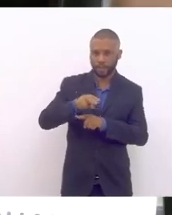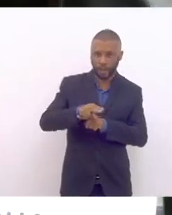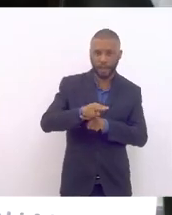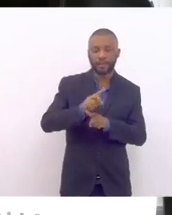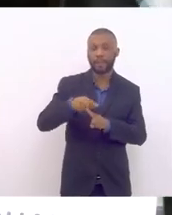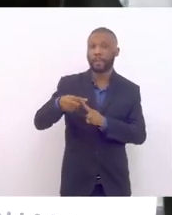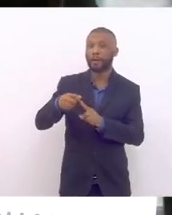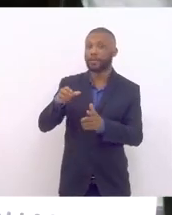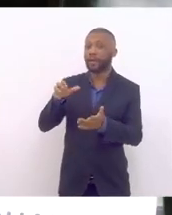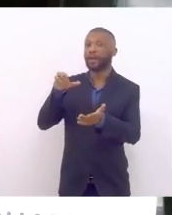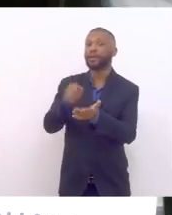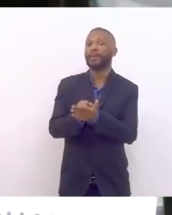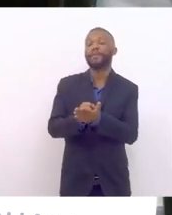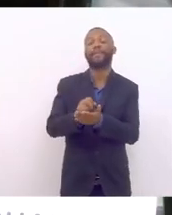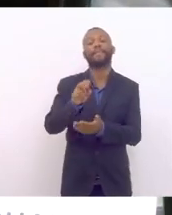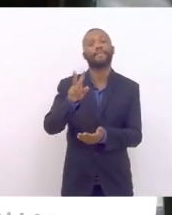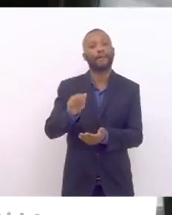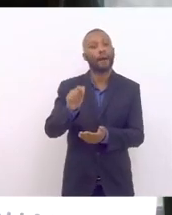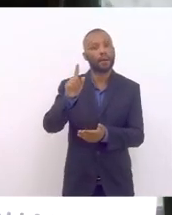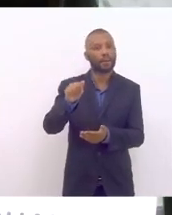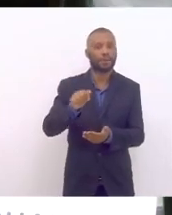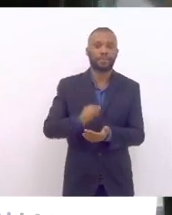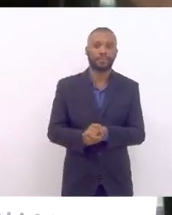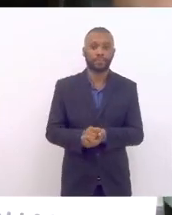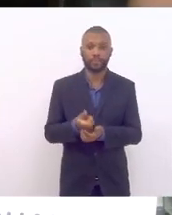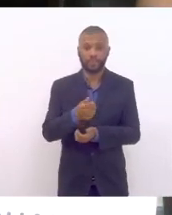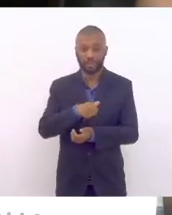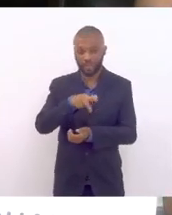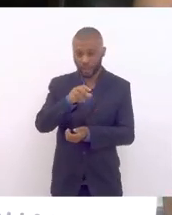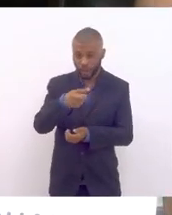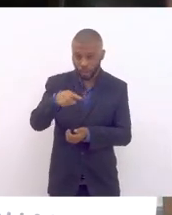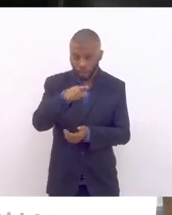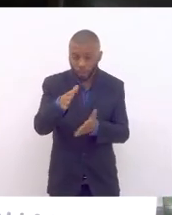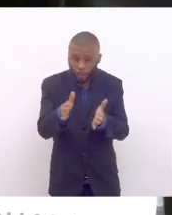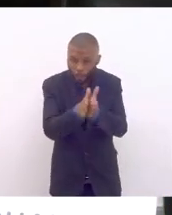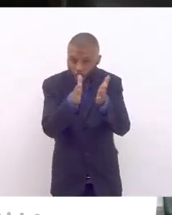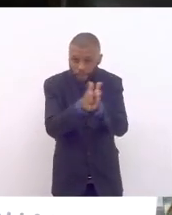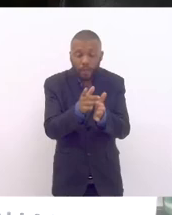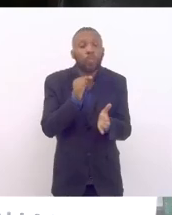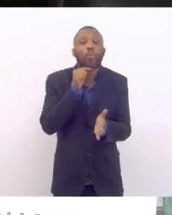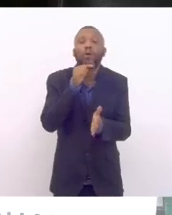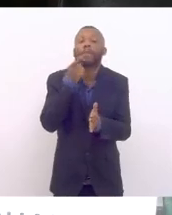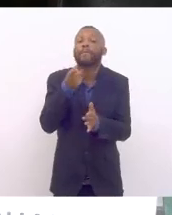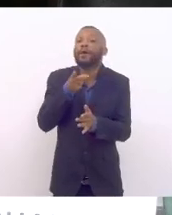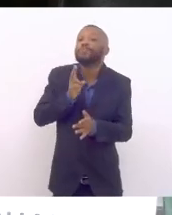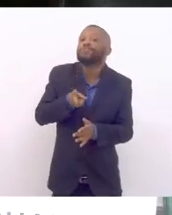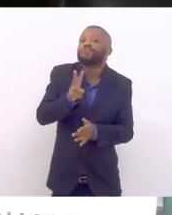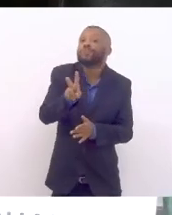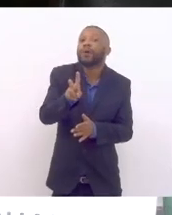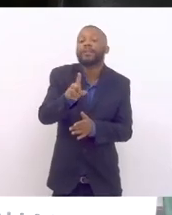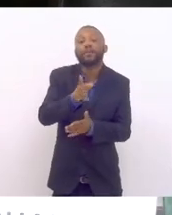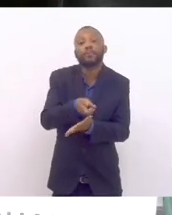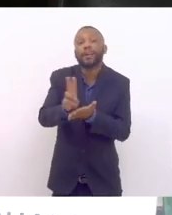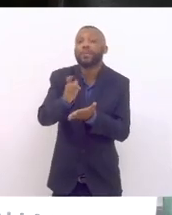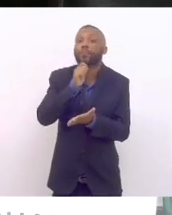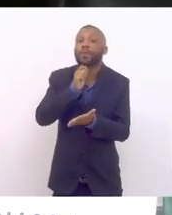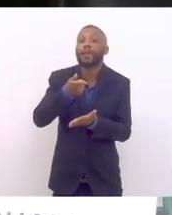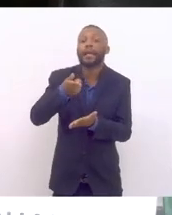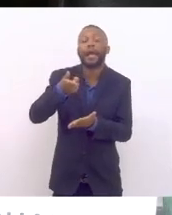reserva de vagas esses alunos não tem como se manter na universidade se essas bolsas